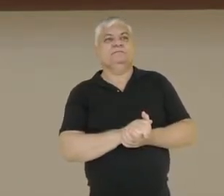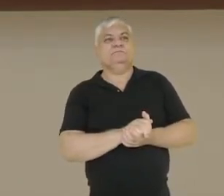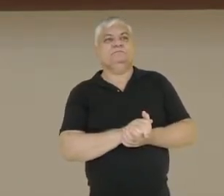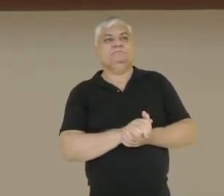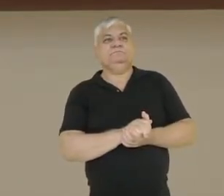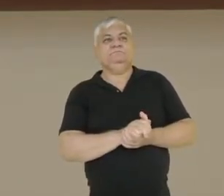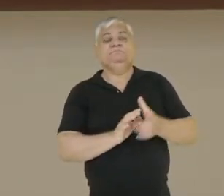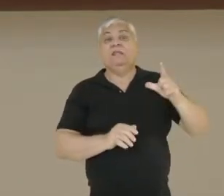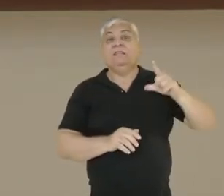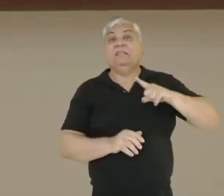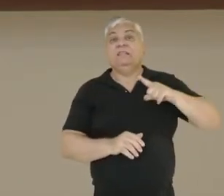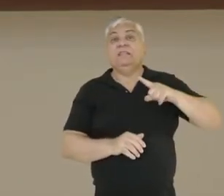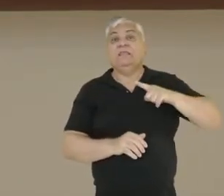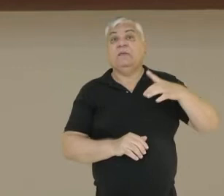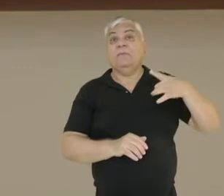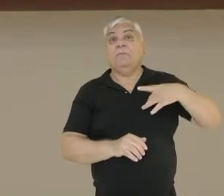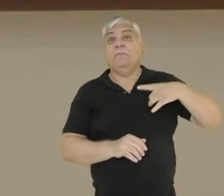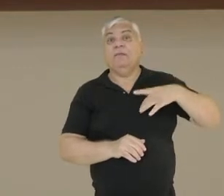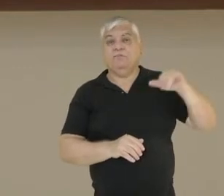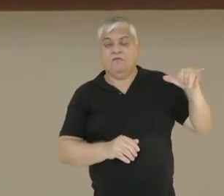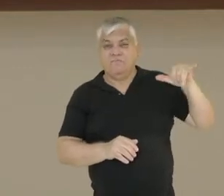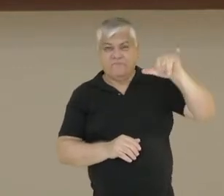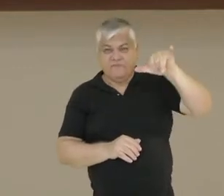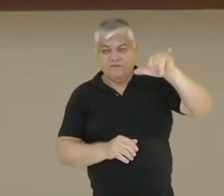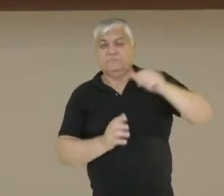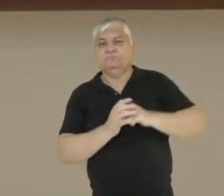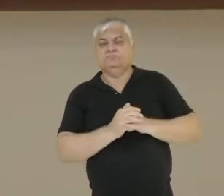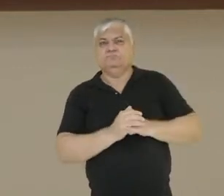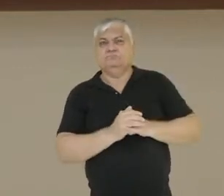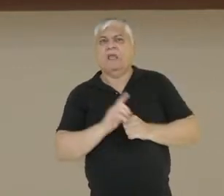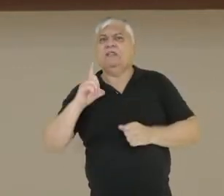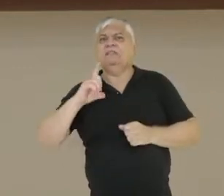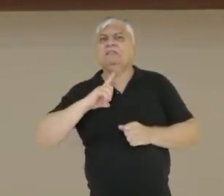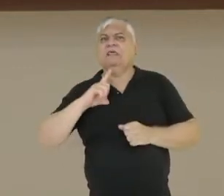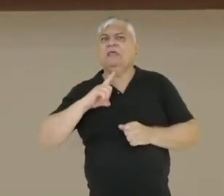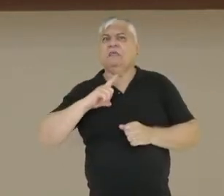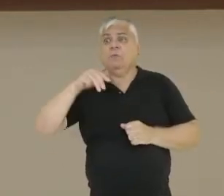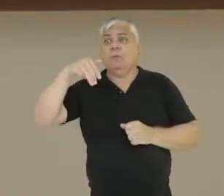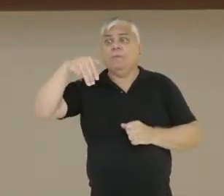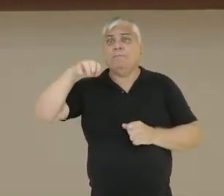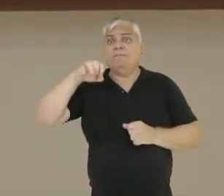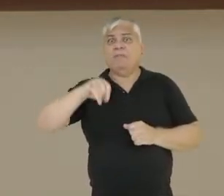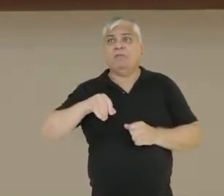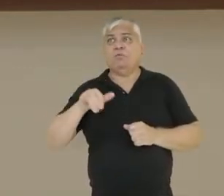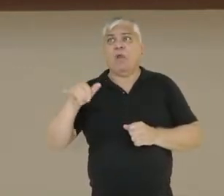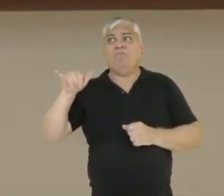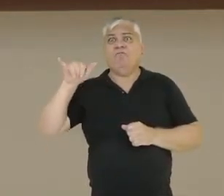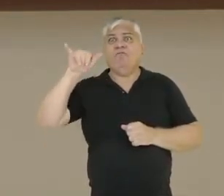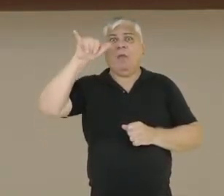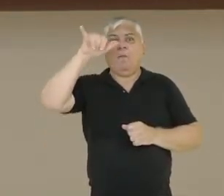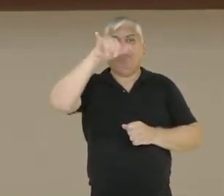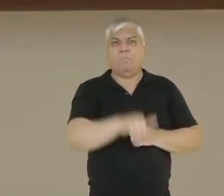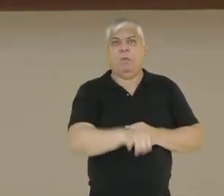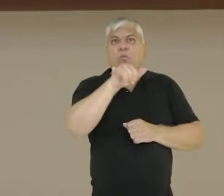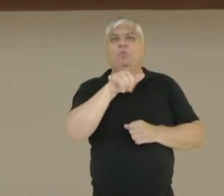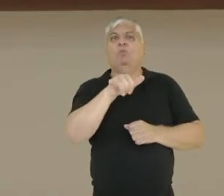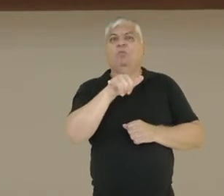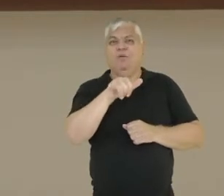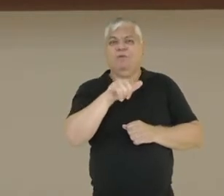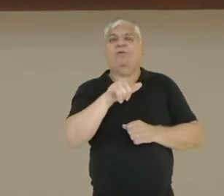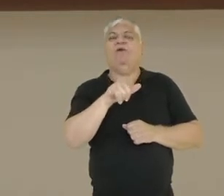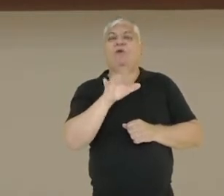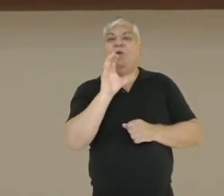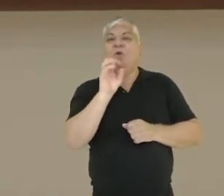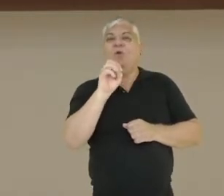Eu tenho medo de avião, período simples. Eu tenho medo de que esse avião caia, período composto.